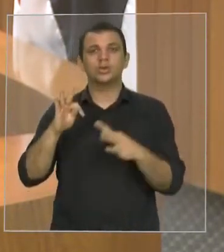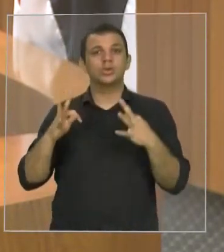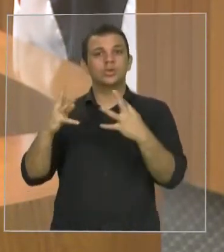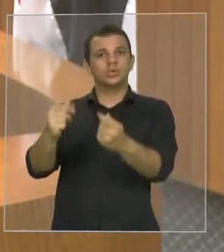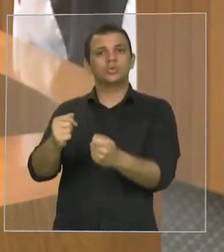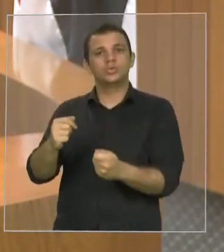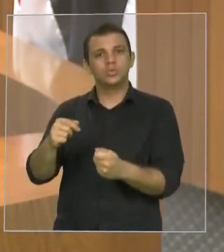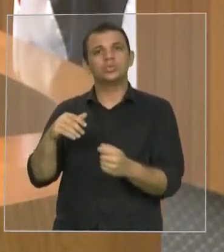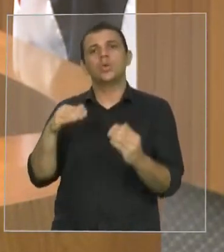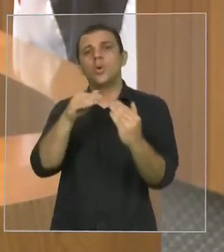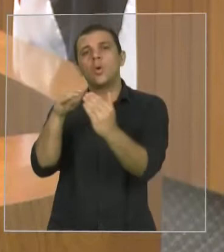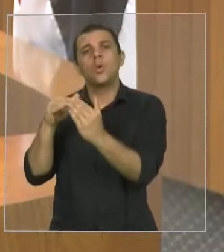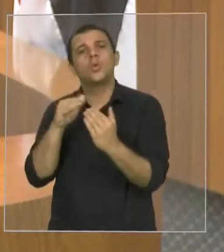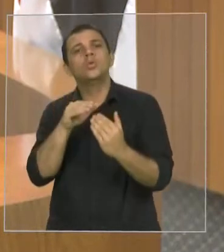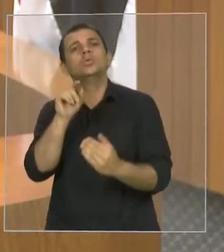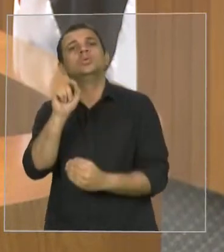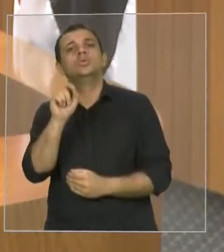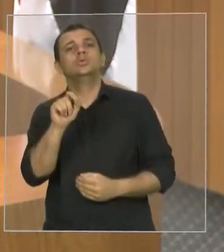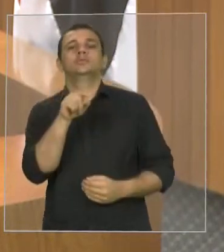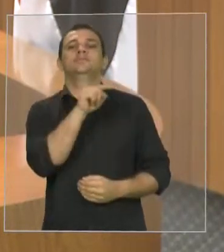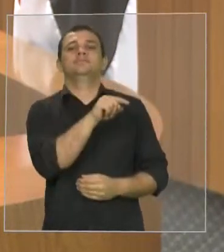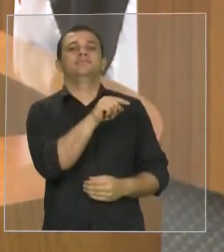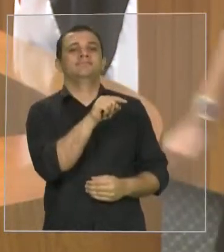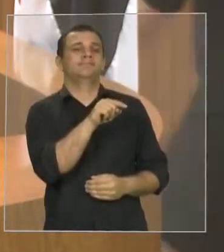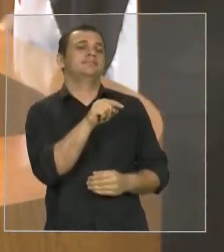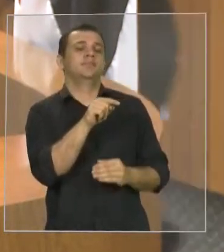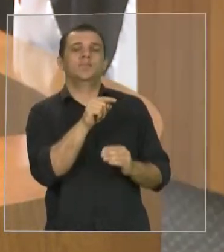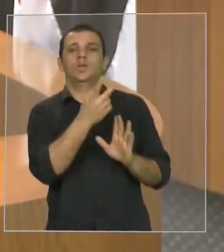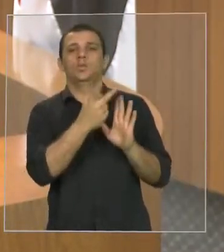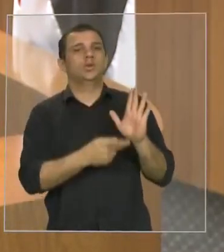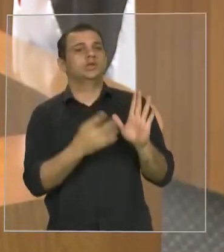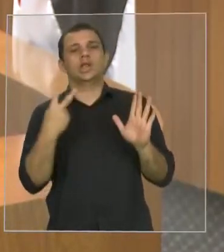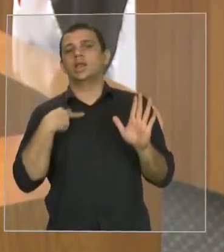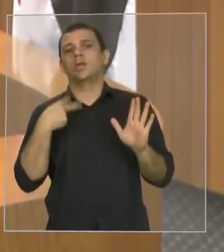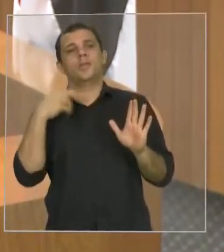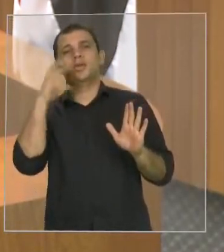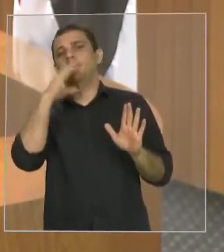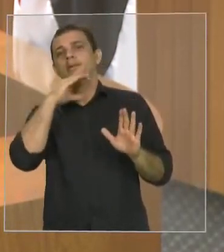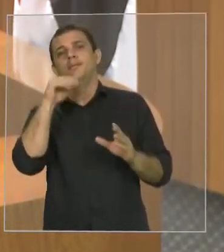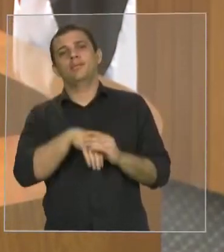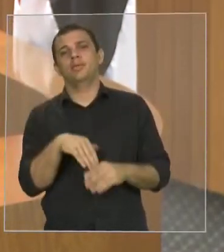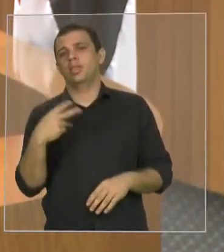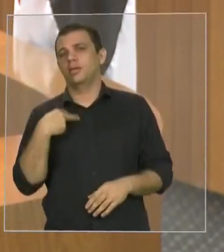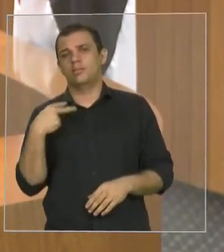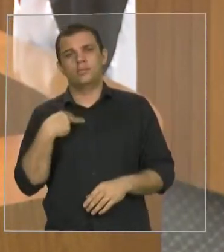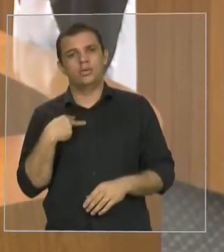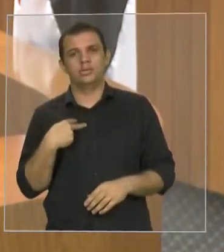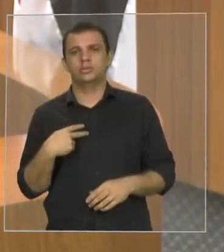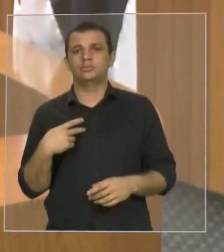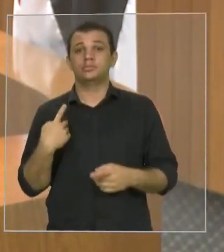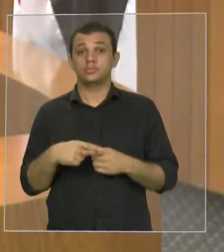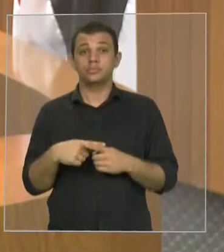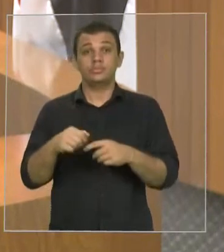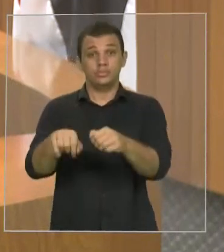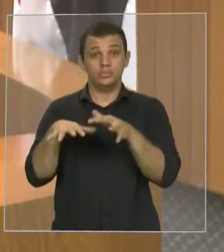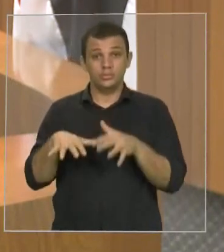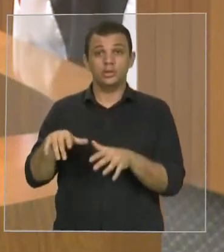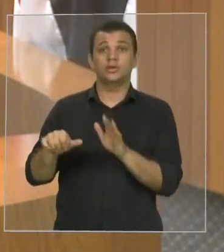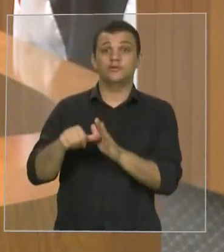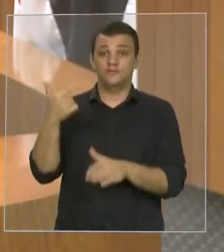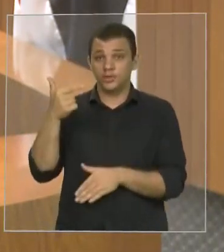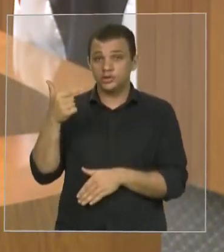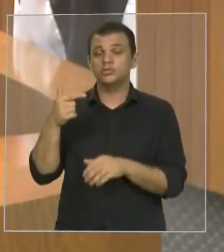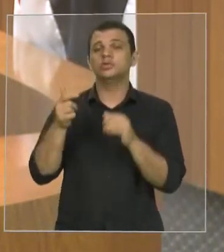sob o regime de urgência. Esse foi um encaminhamento que houve, tanto na primeira audiência pública, quanto na segunda audiência pública. Espero